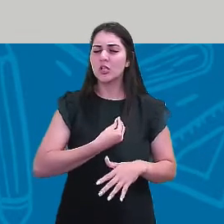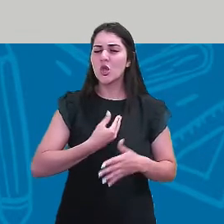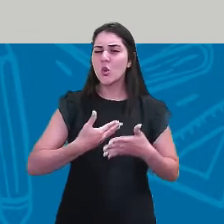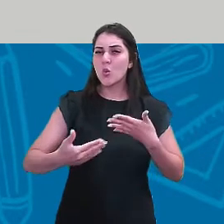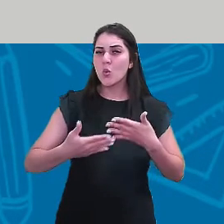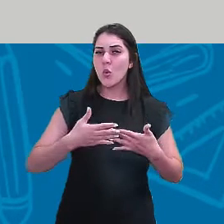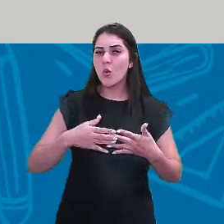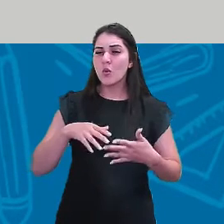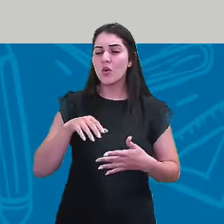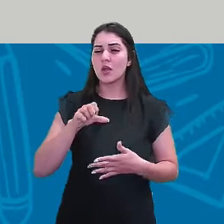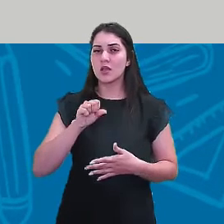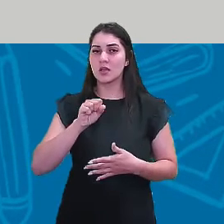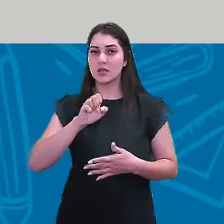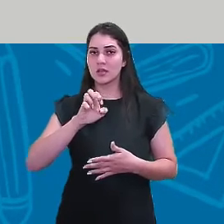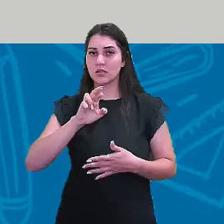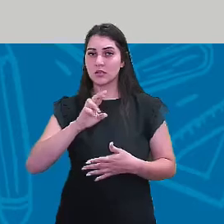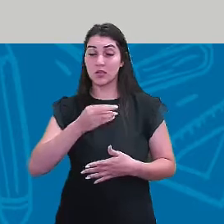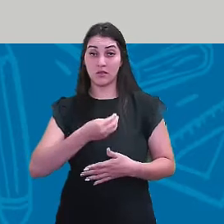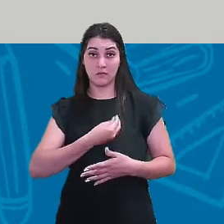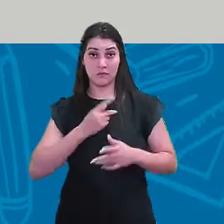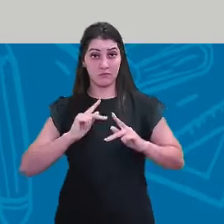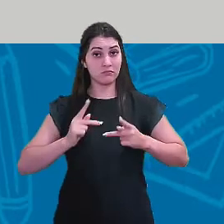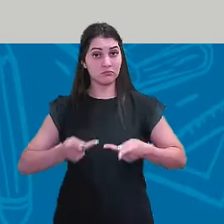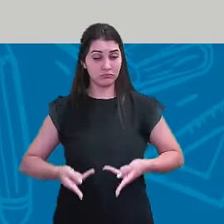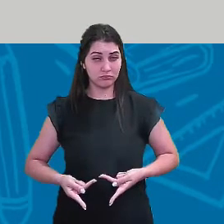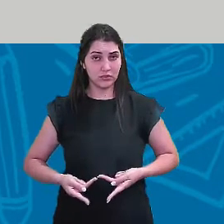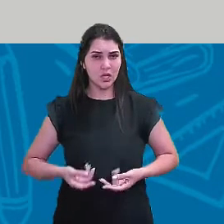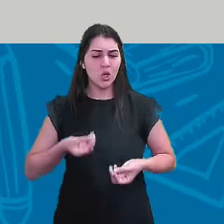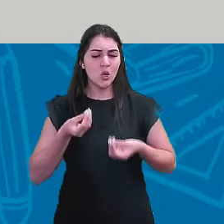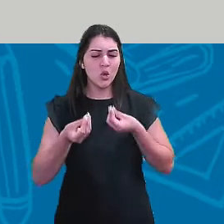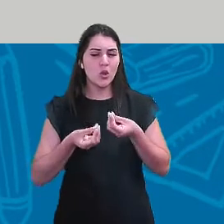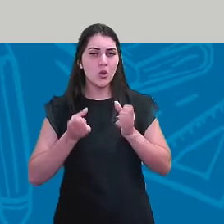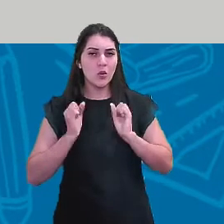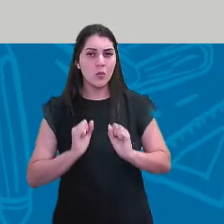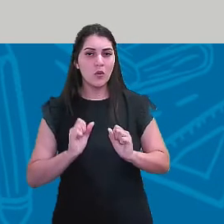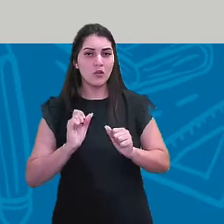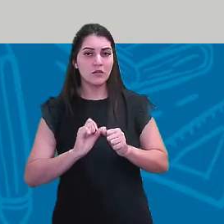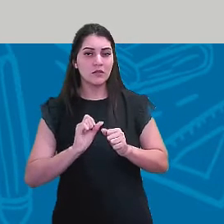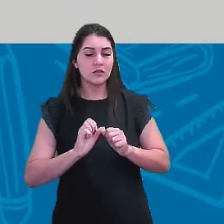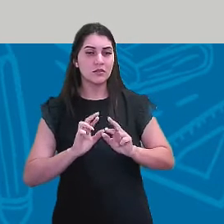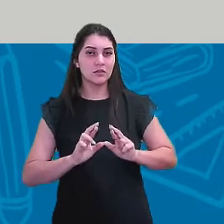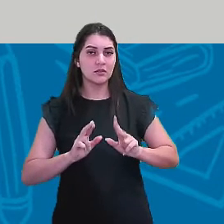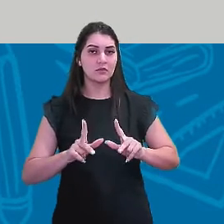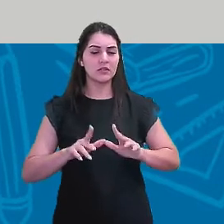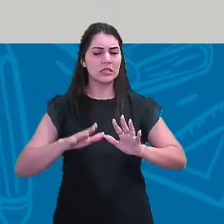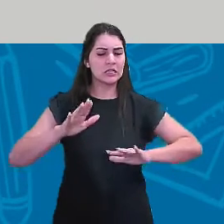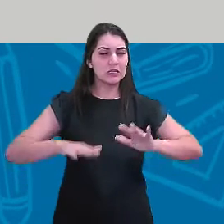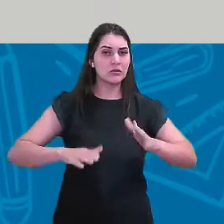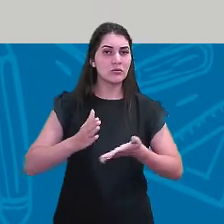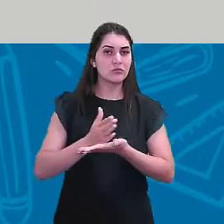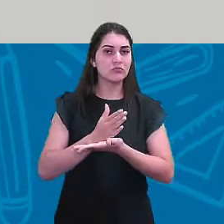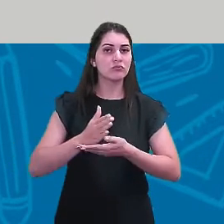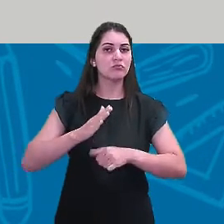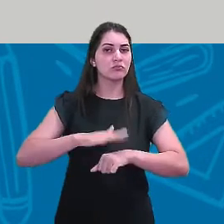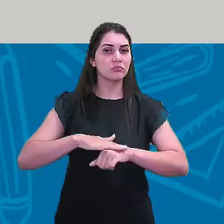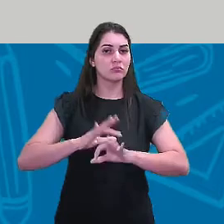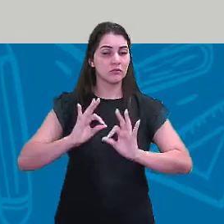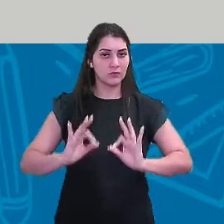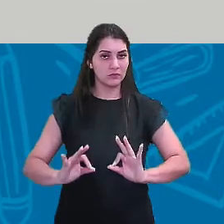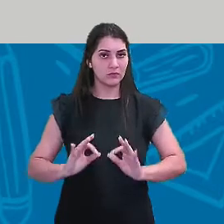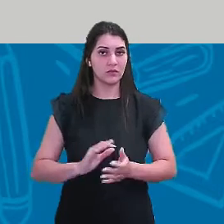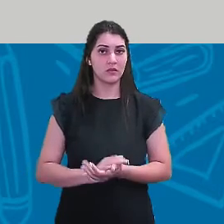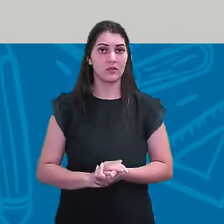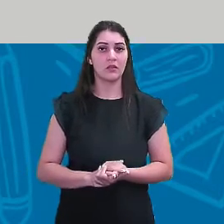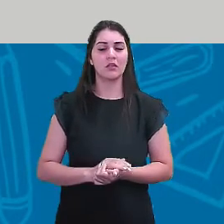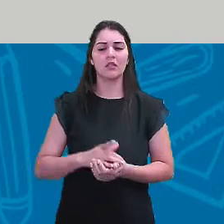gente nem imagina como ele pode fazer a diferença em determinados momentos, certo? Uma terra com